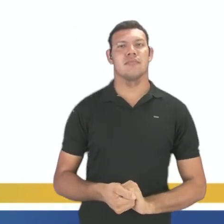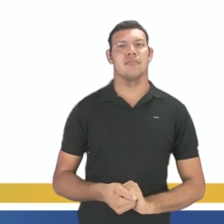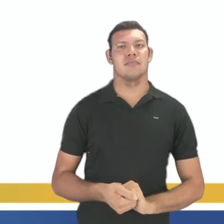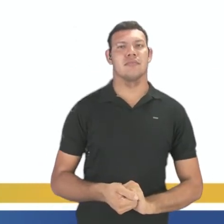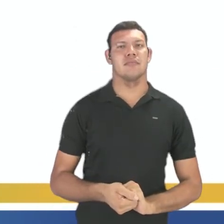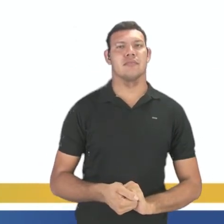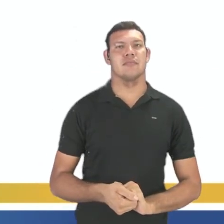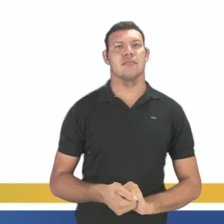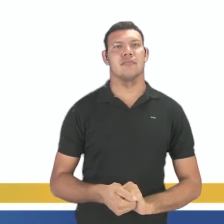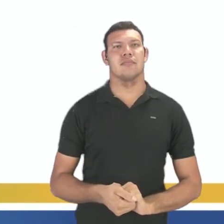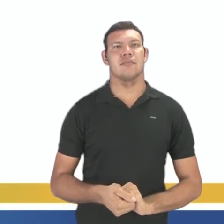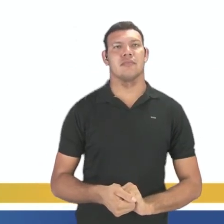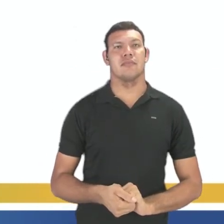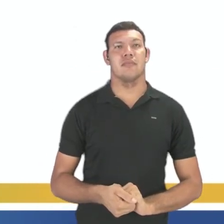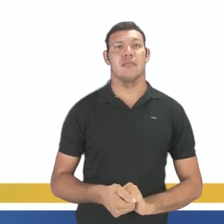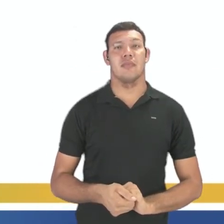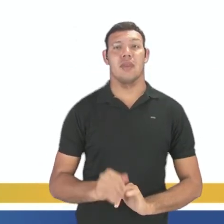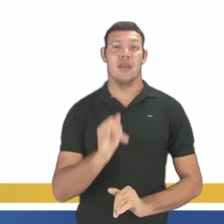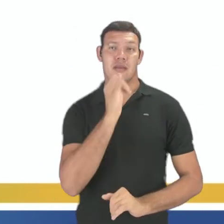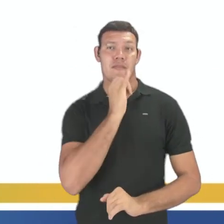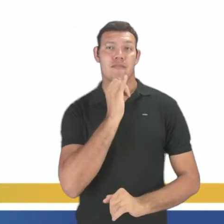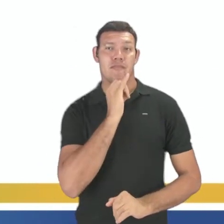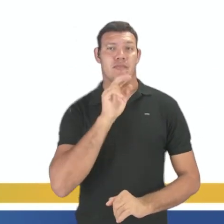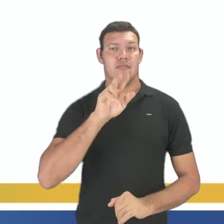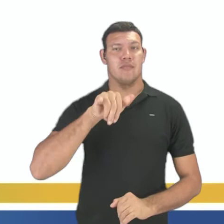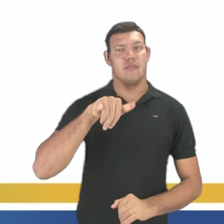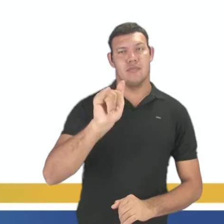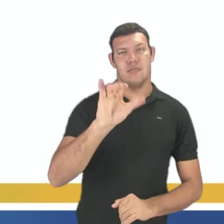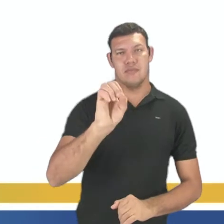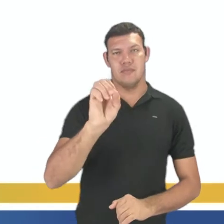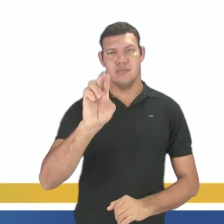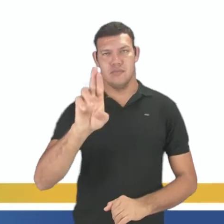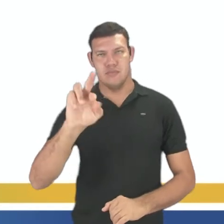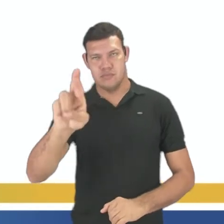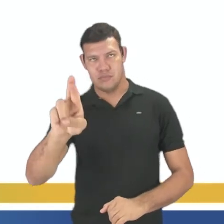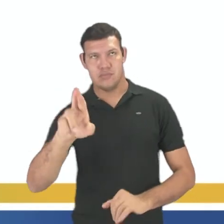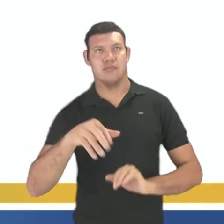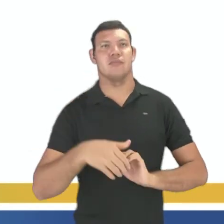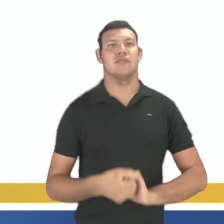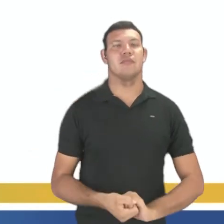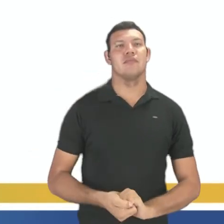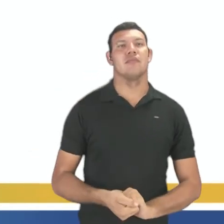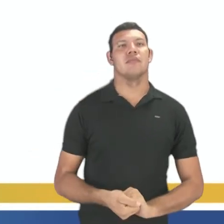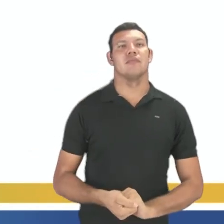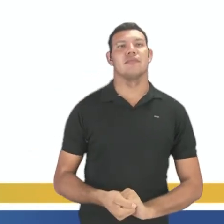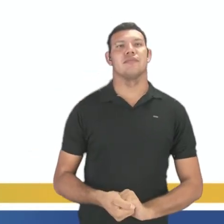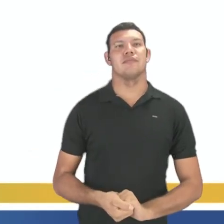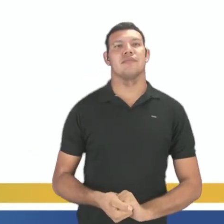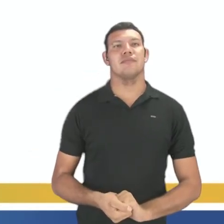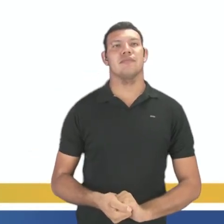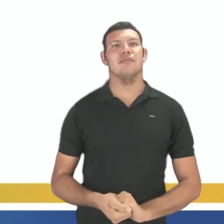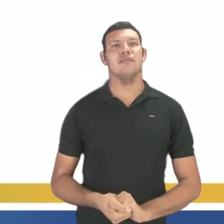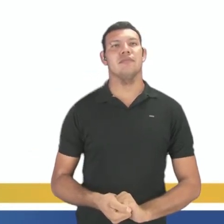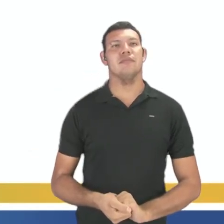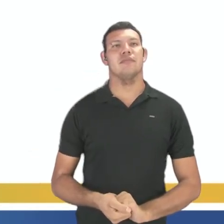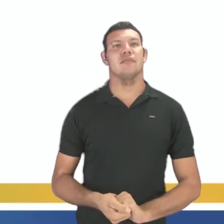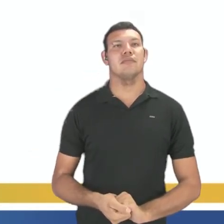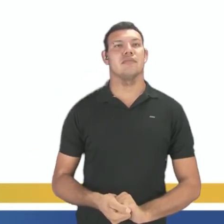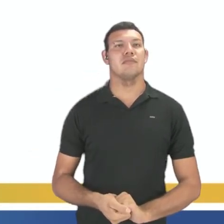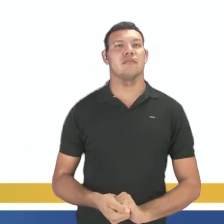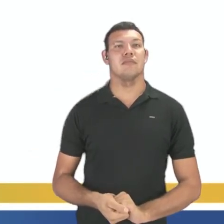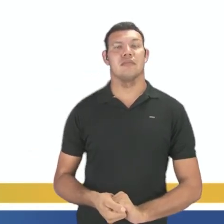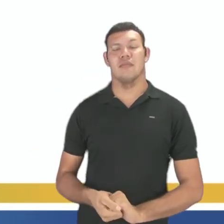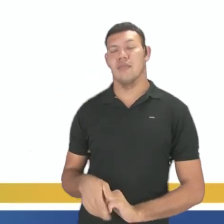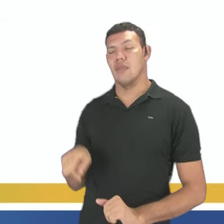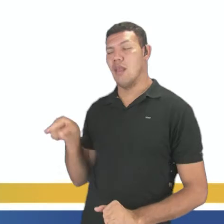Um exemplo com yours. She told me her name and I told her yours. ok? Ela